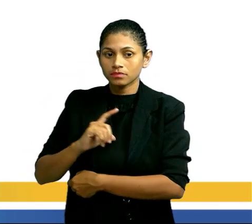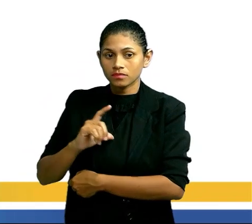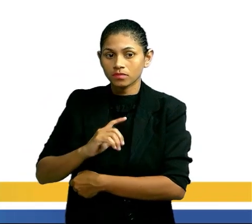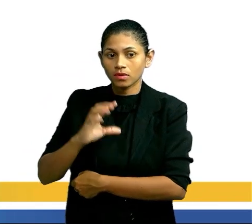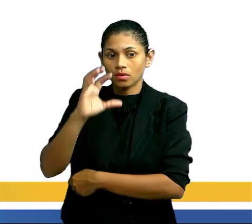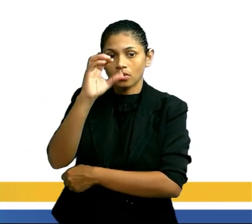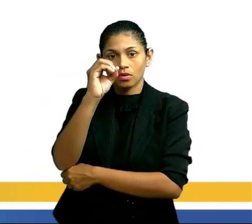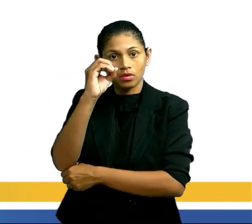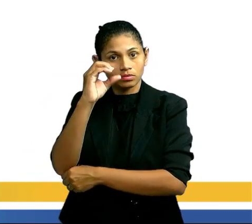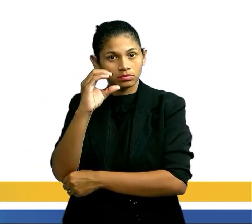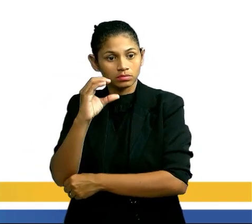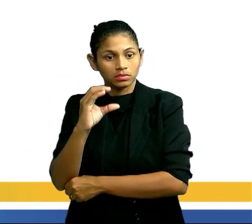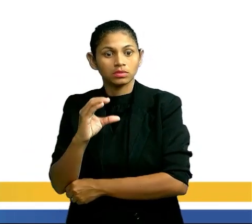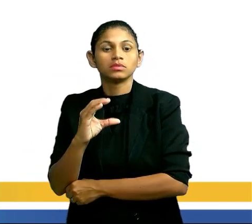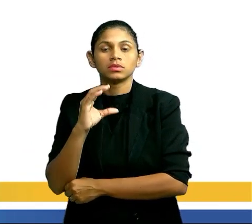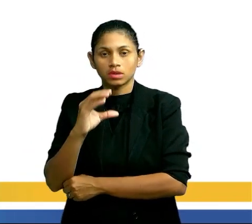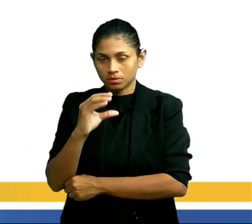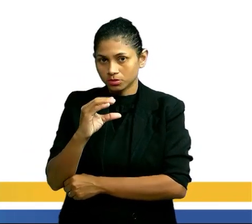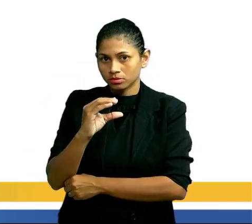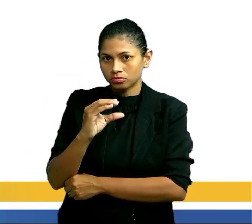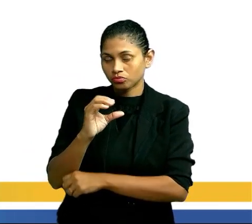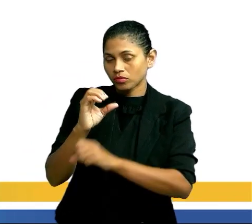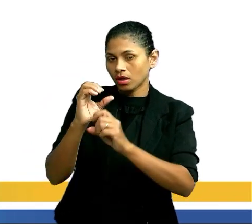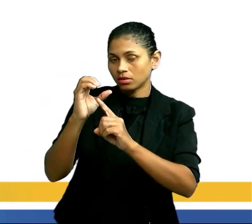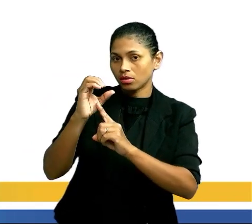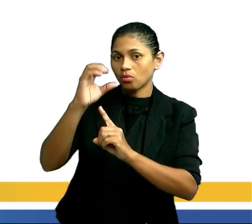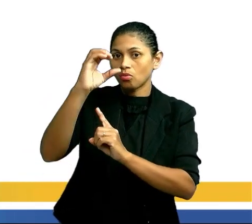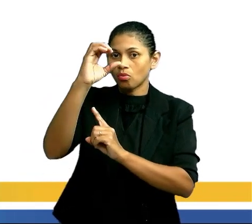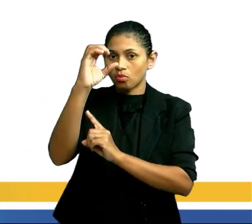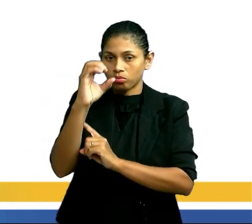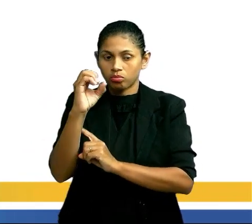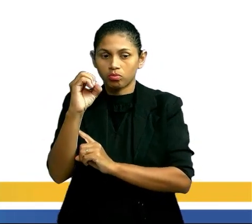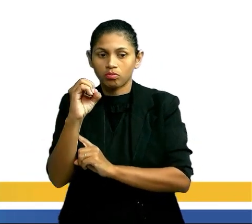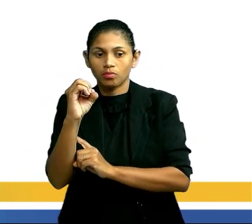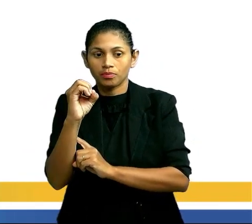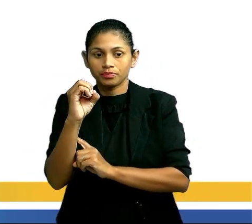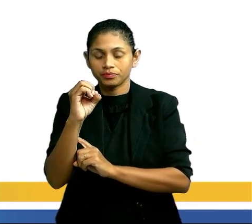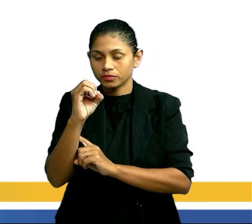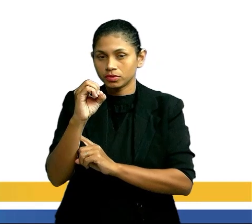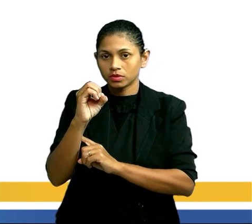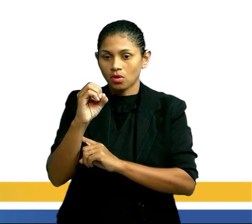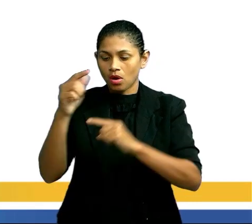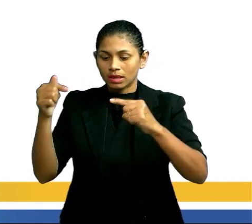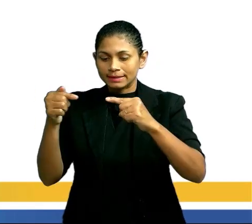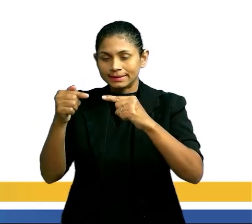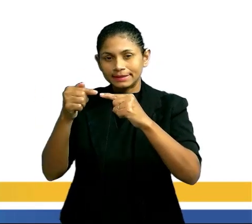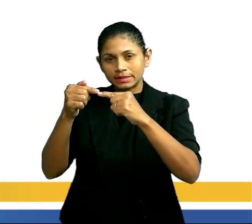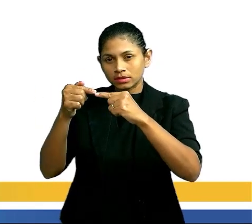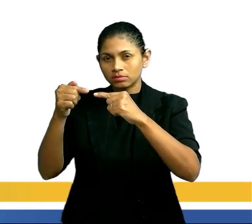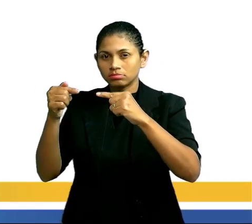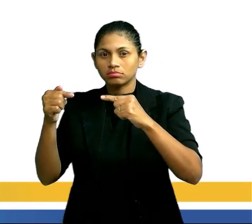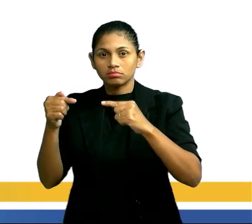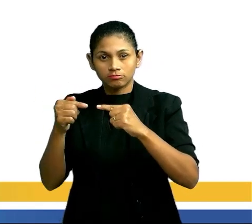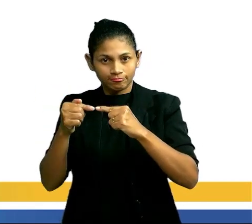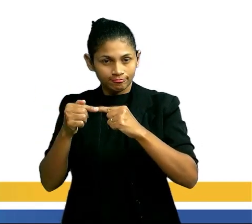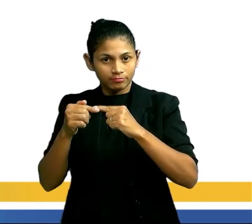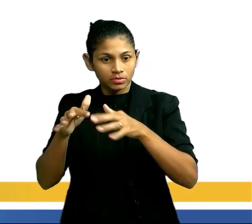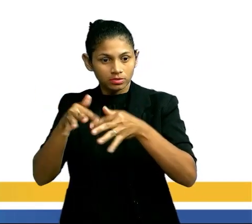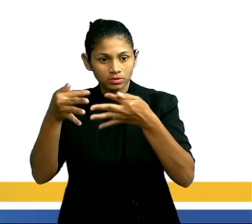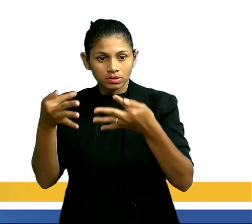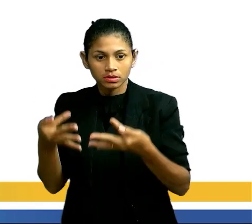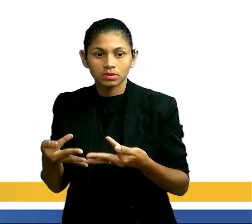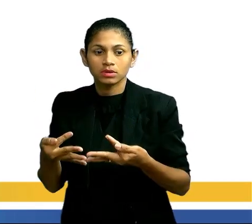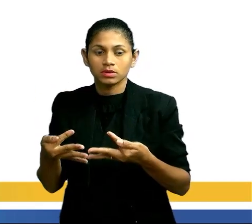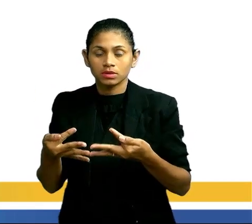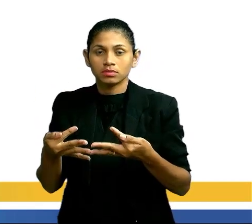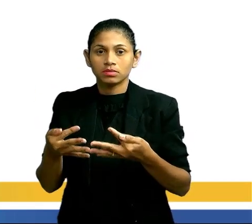com um carbono, então nós vamos usar o prefixo -met. As ligações entre carbonos são simples, então o infixo é -an e a terminação é